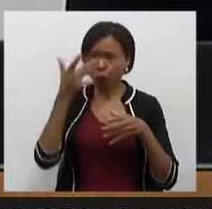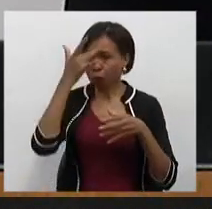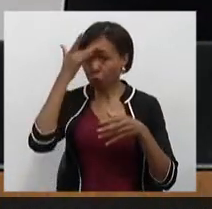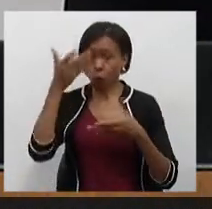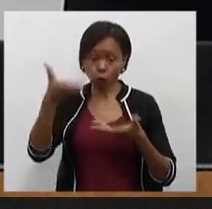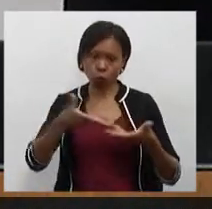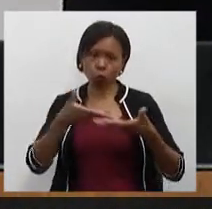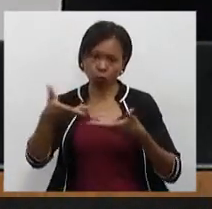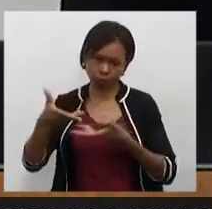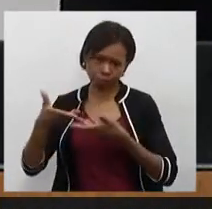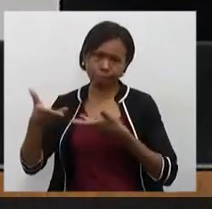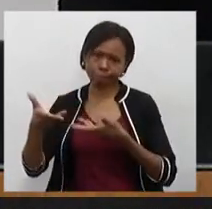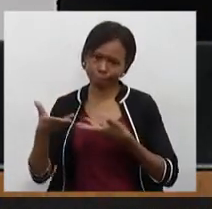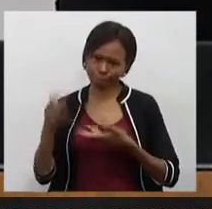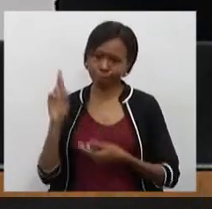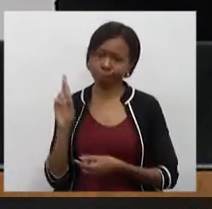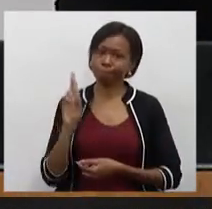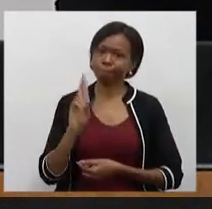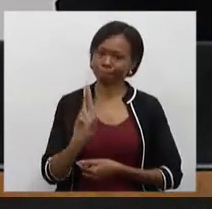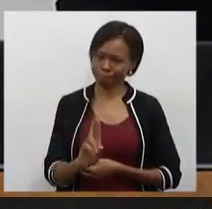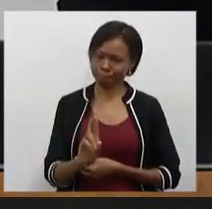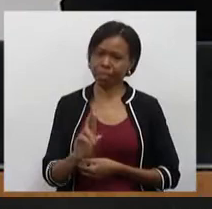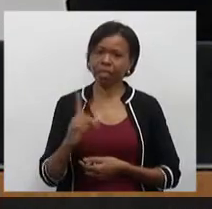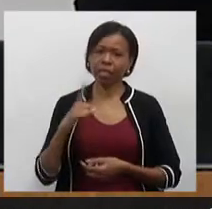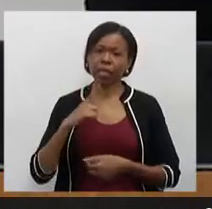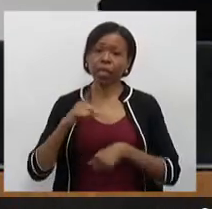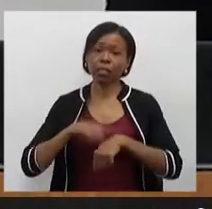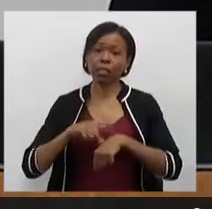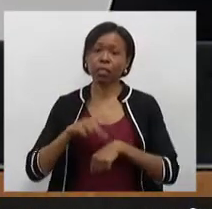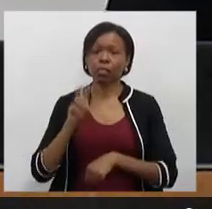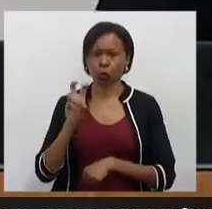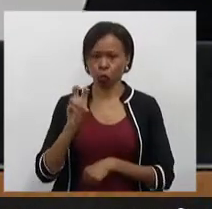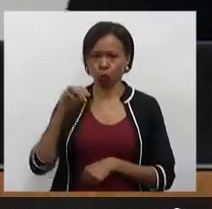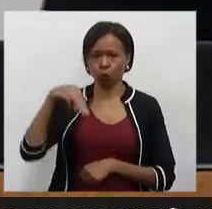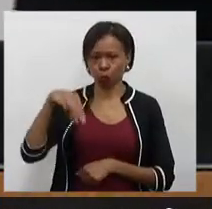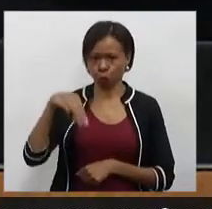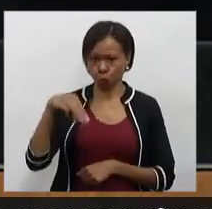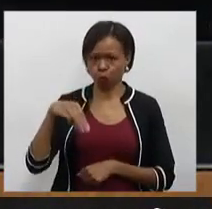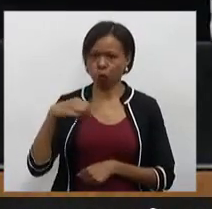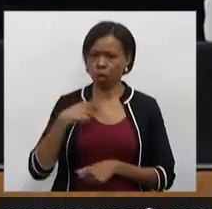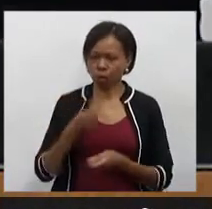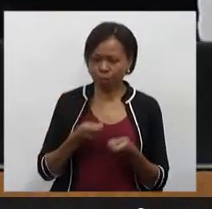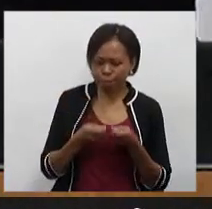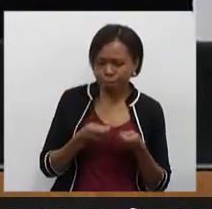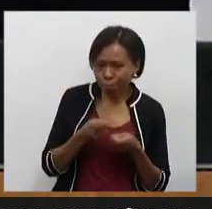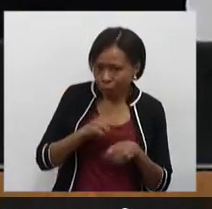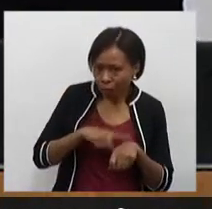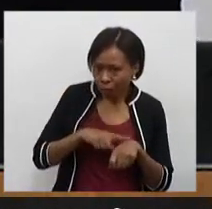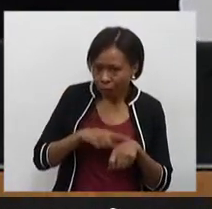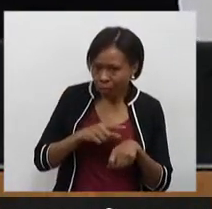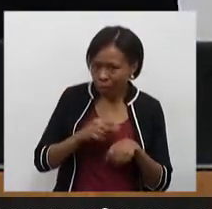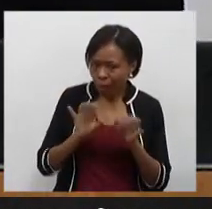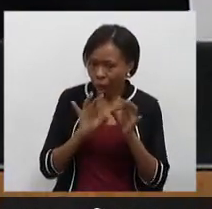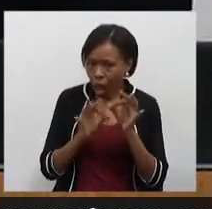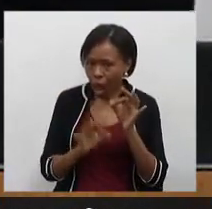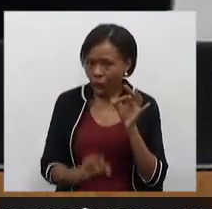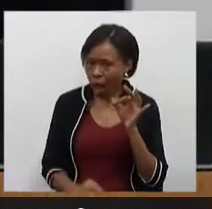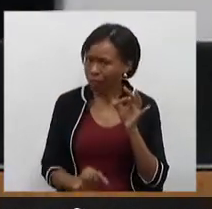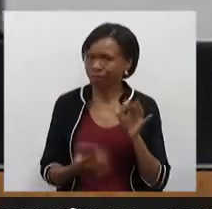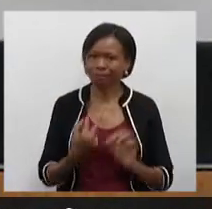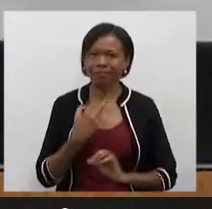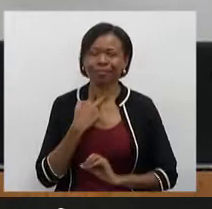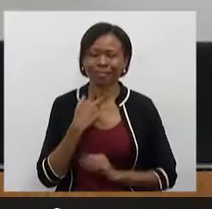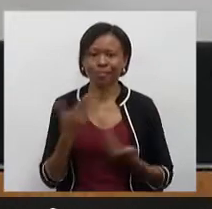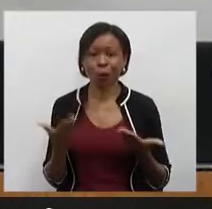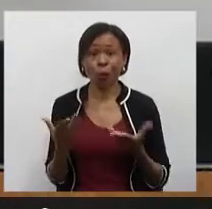né, que terão aí até 5 minutos, eu vou controlar o tempo aqui para que a gente não se estenda muito. Hoje a gente tem